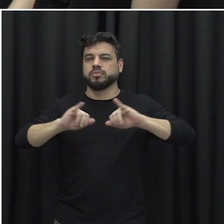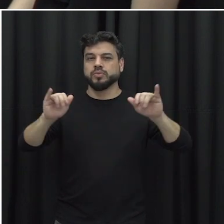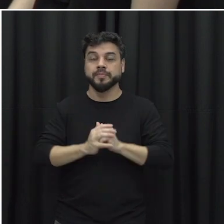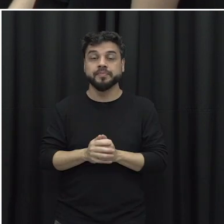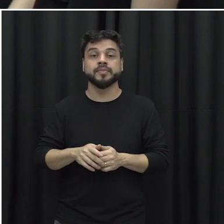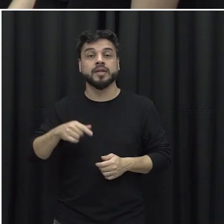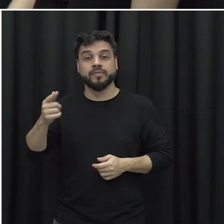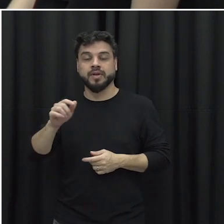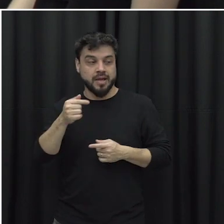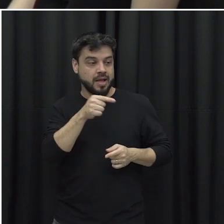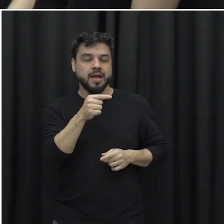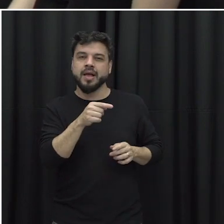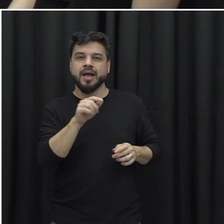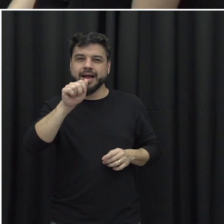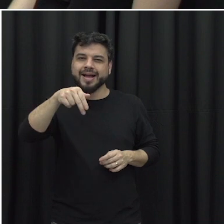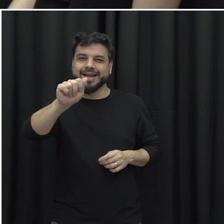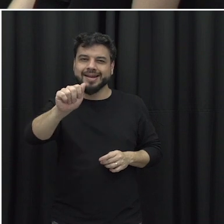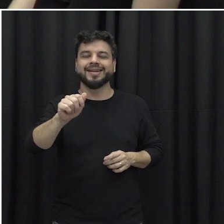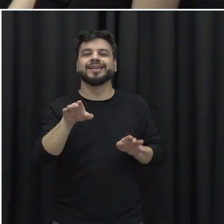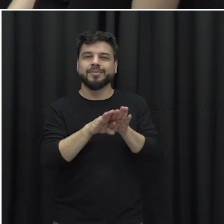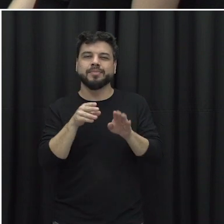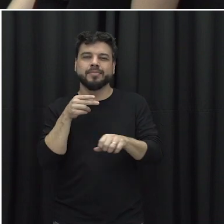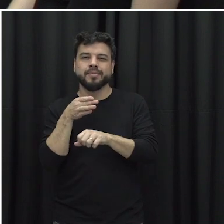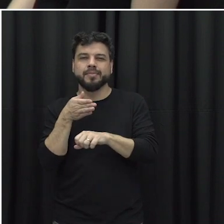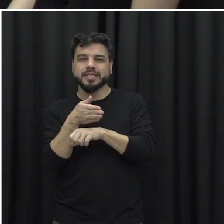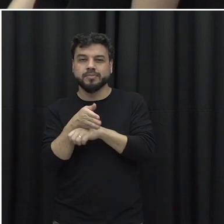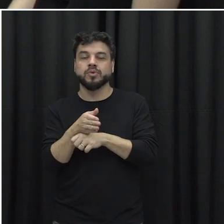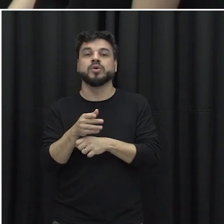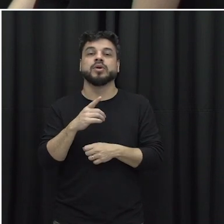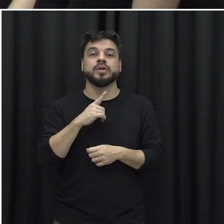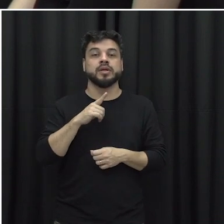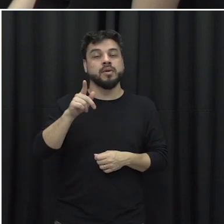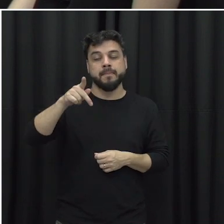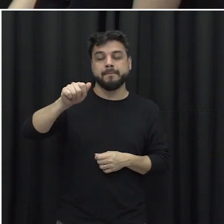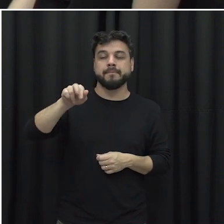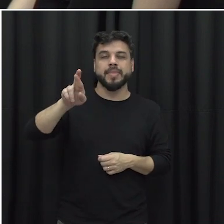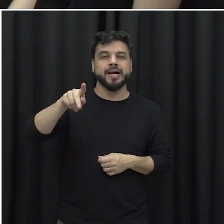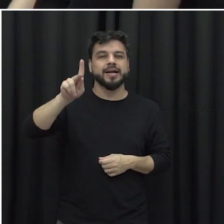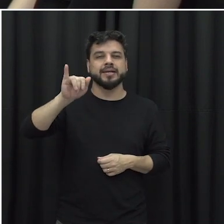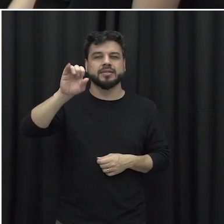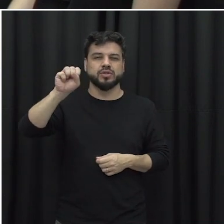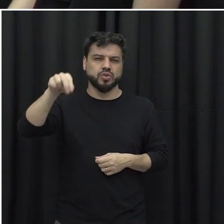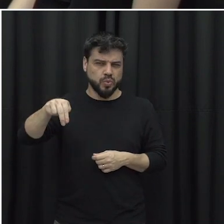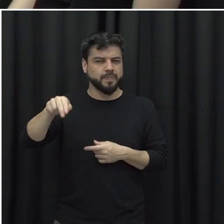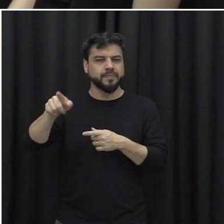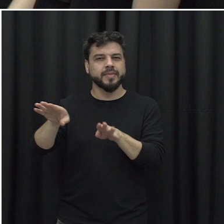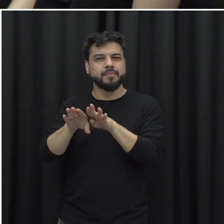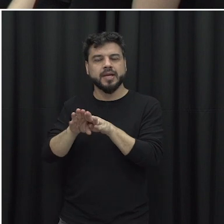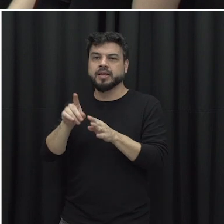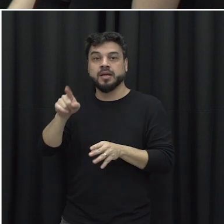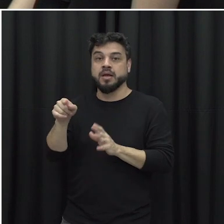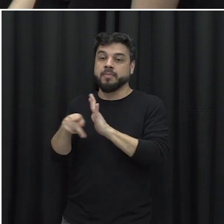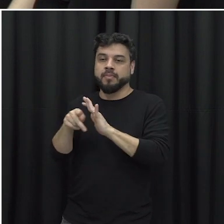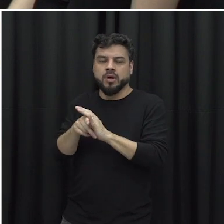pesquisadora principal, até que a gente vê também uma melhora, não na doença de Parkinson em si, nos sintomas principais, no quadro do